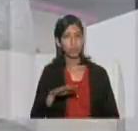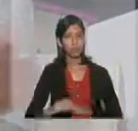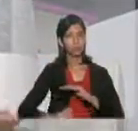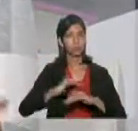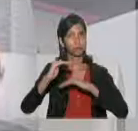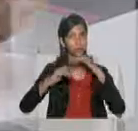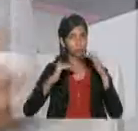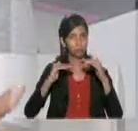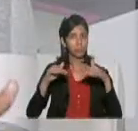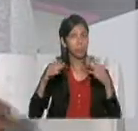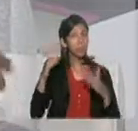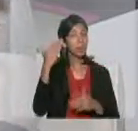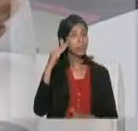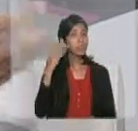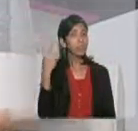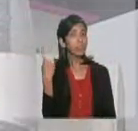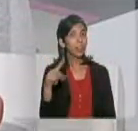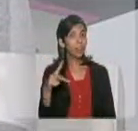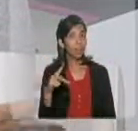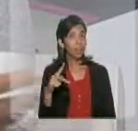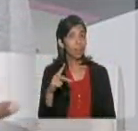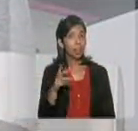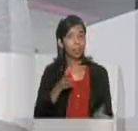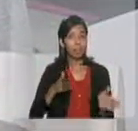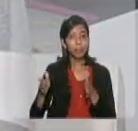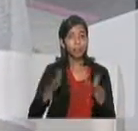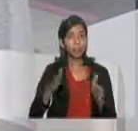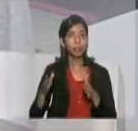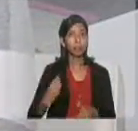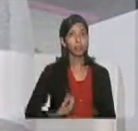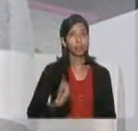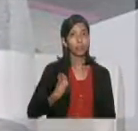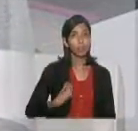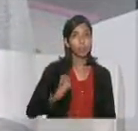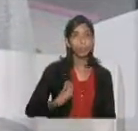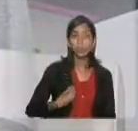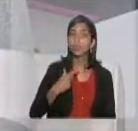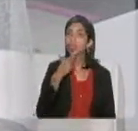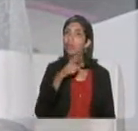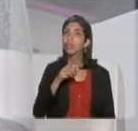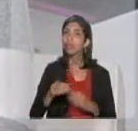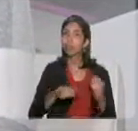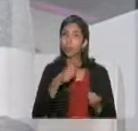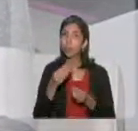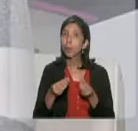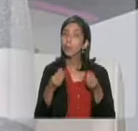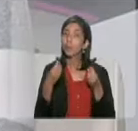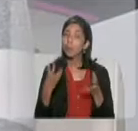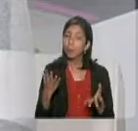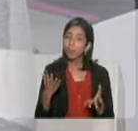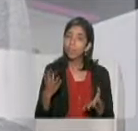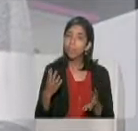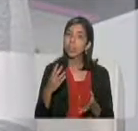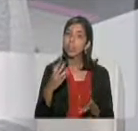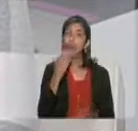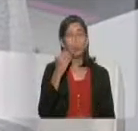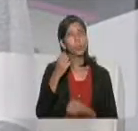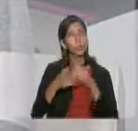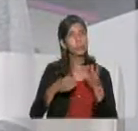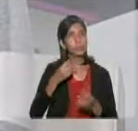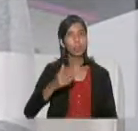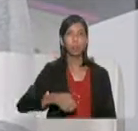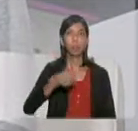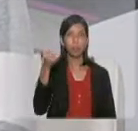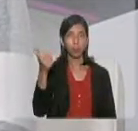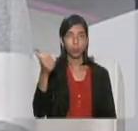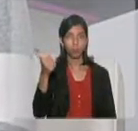que entender em que fase do desenvolvimento motor a criança está, global, oral, para oferecer os alimentos da